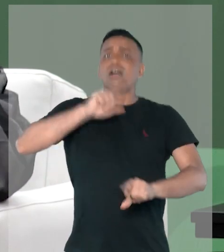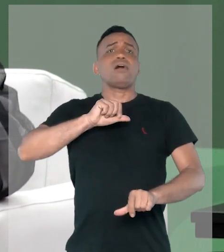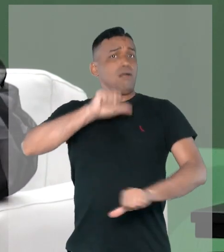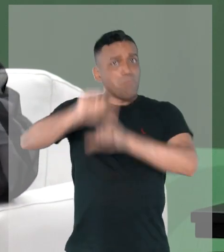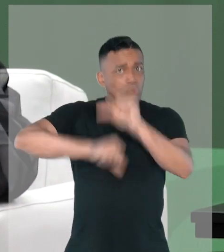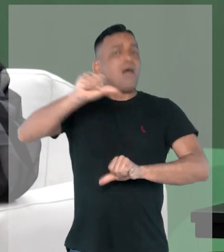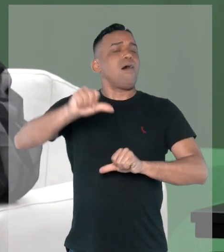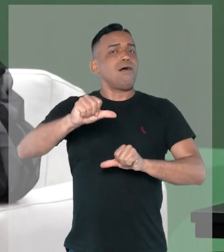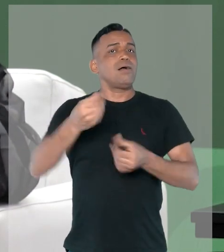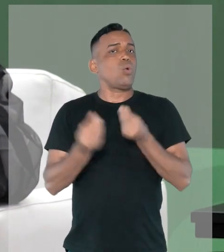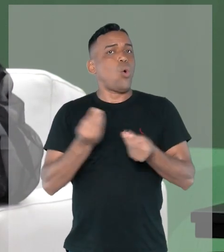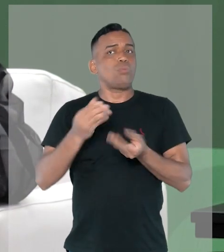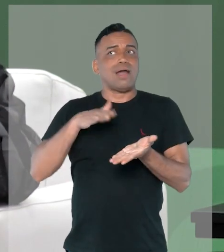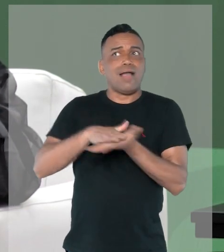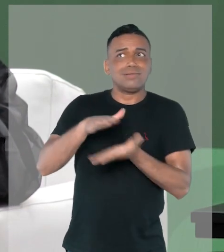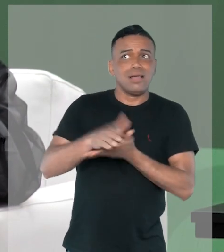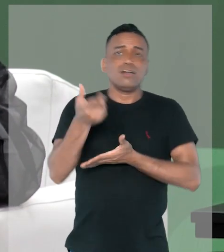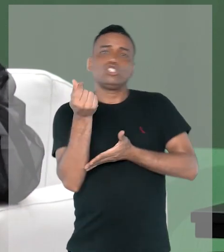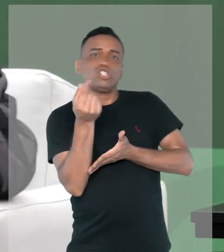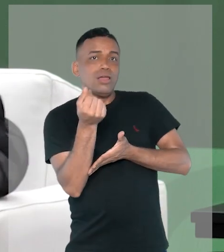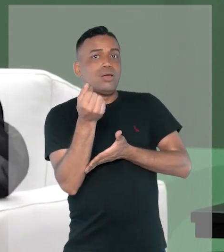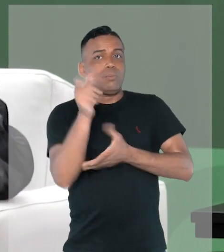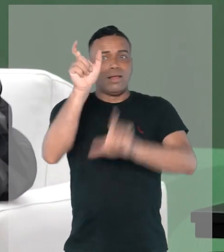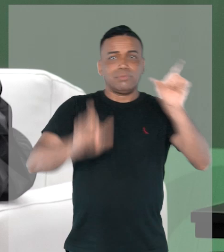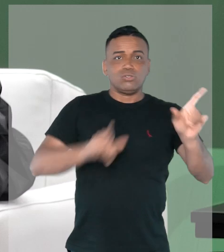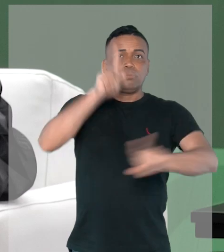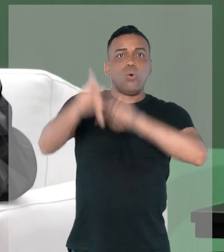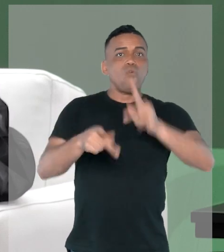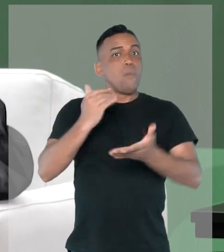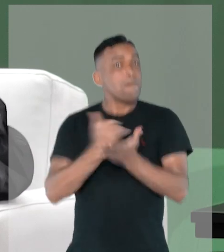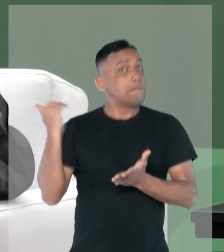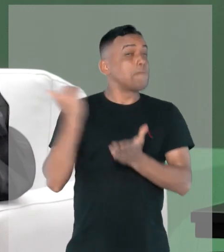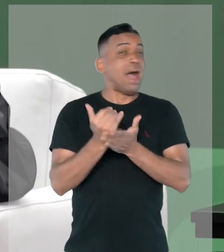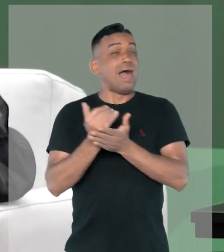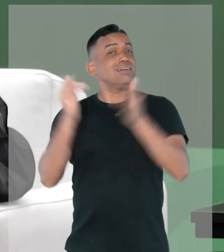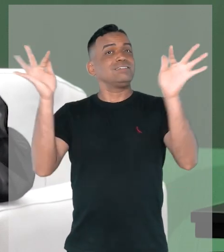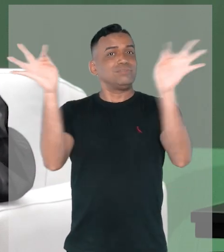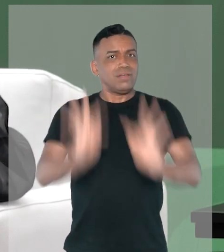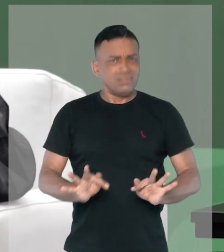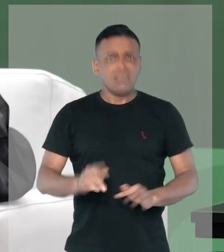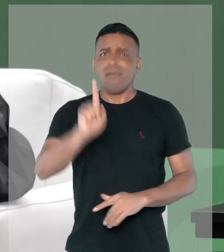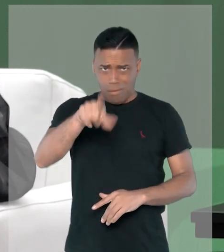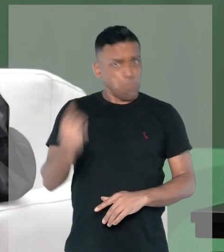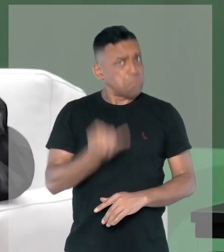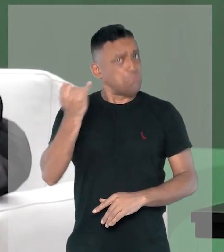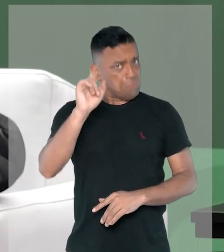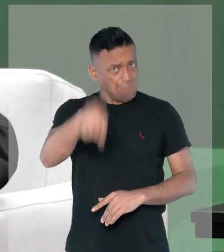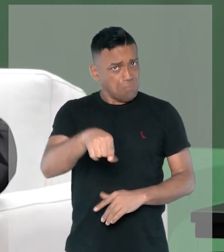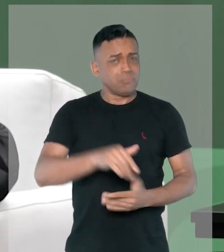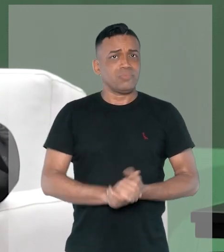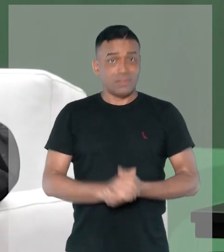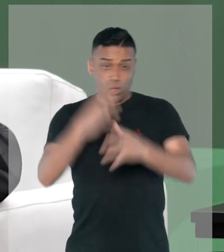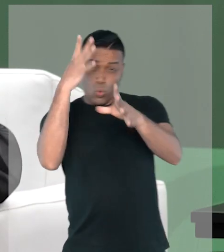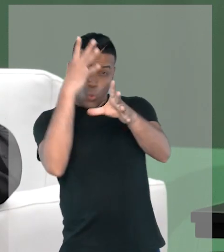sendo aplicado para que as pessoas sejam mais felizes. Não é importante isso, gente? Fez a